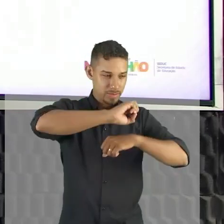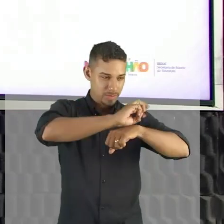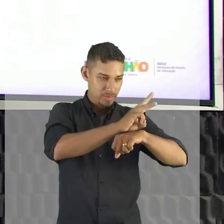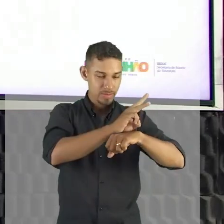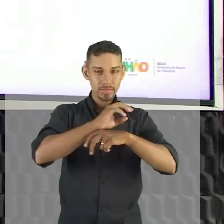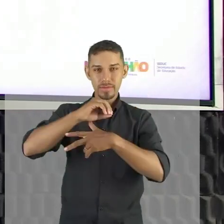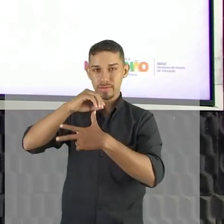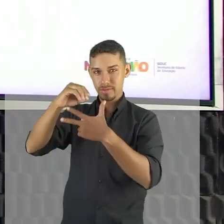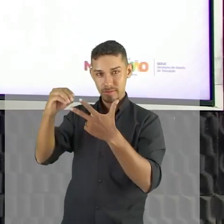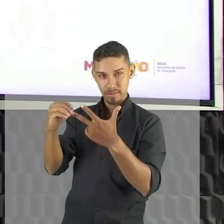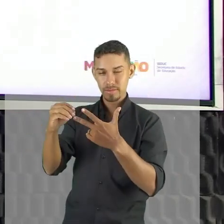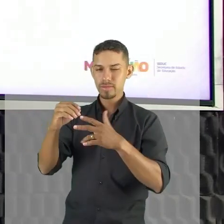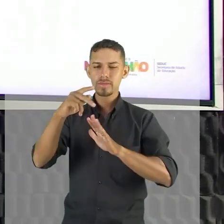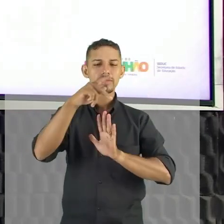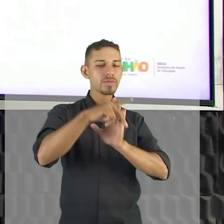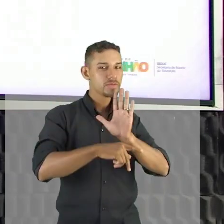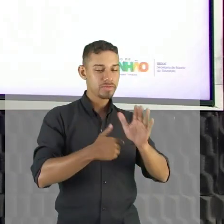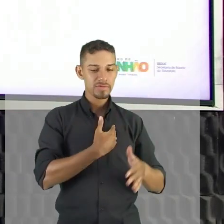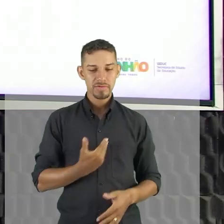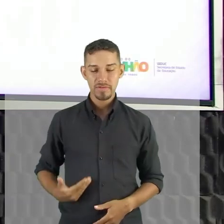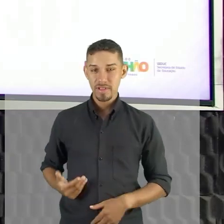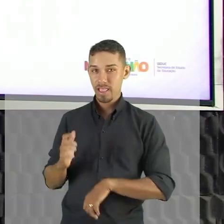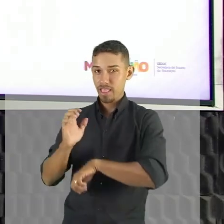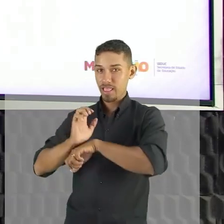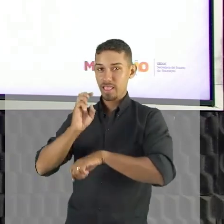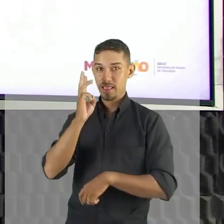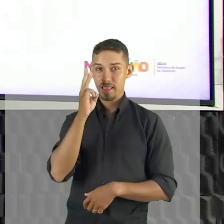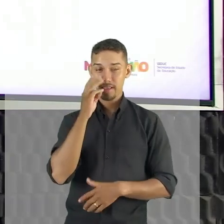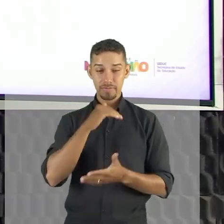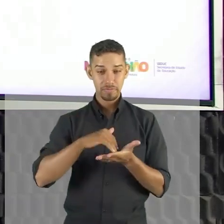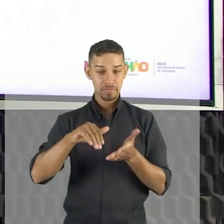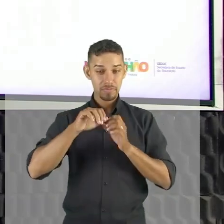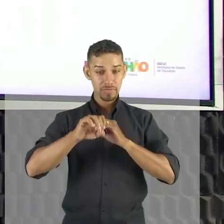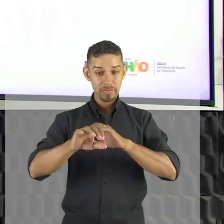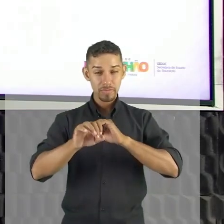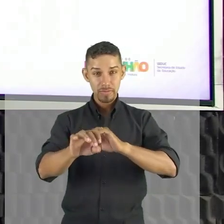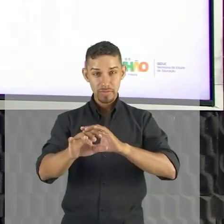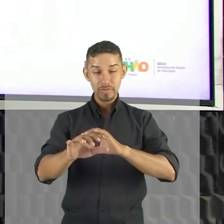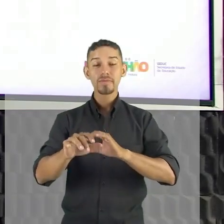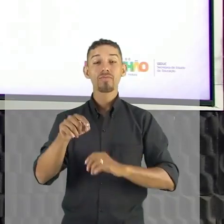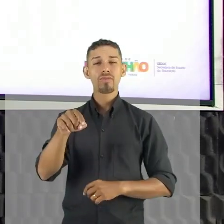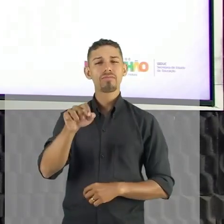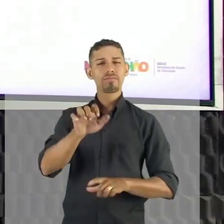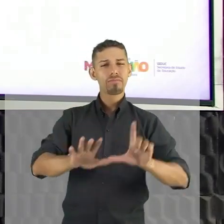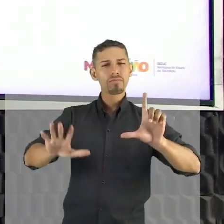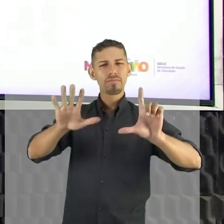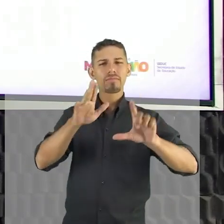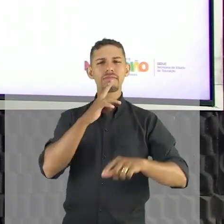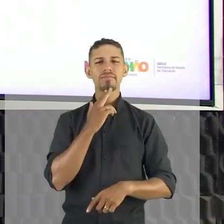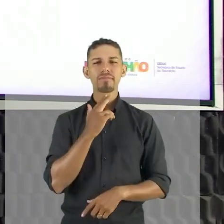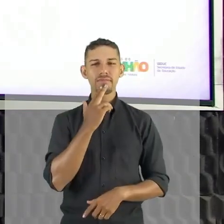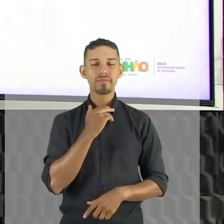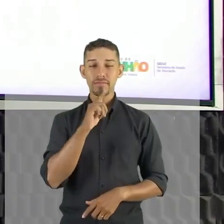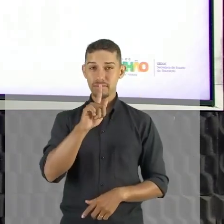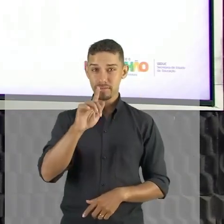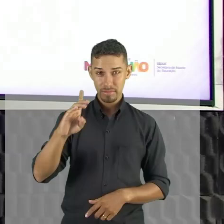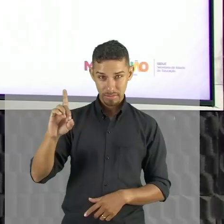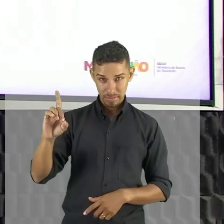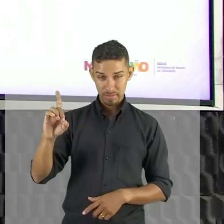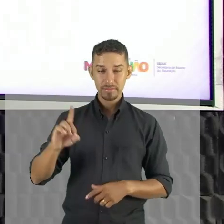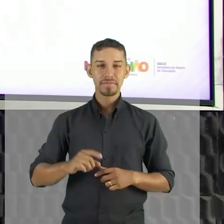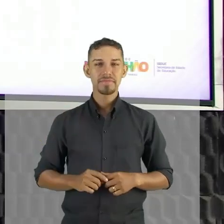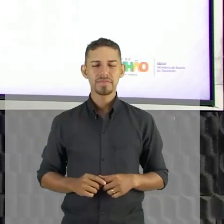UEMA. É um projeto do governo do estado do Maranhão, através da Secretaria de Estado da Educação, aqui na plataforma Gonçalves Dias. Aqui no